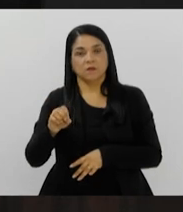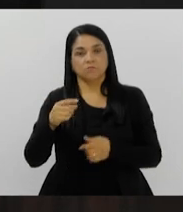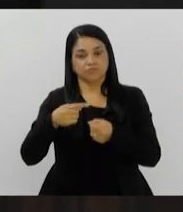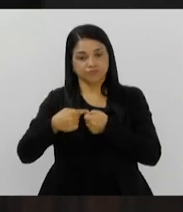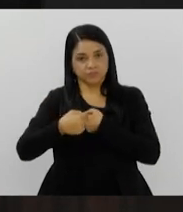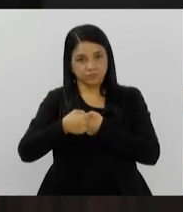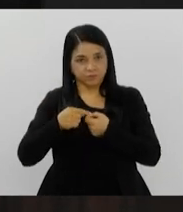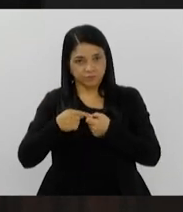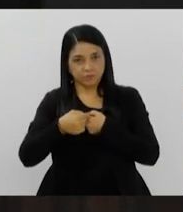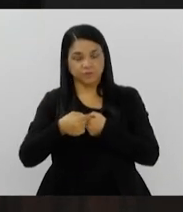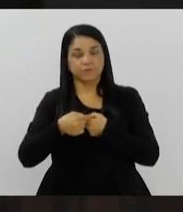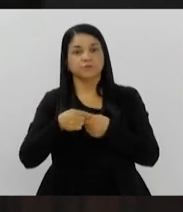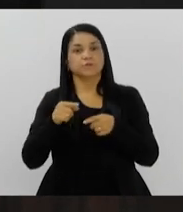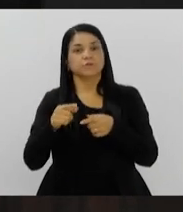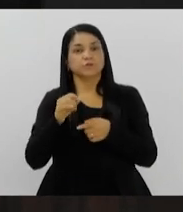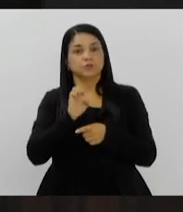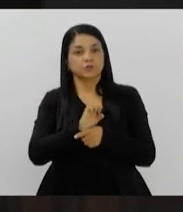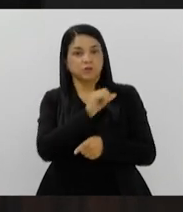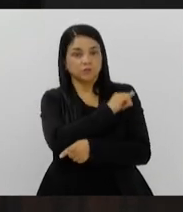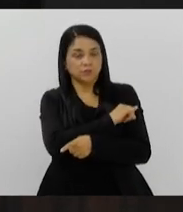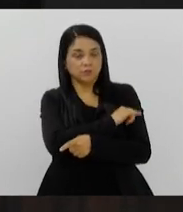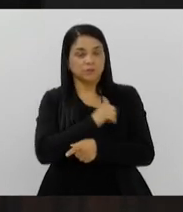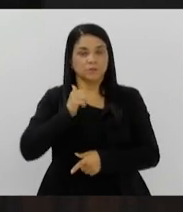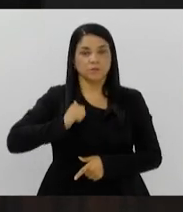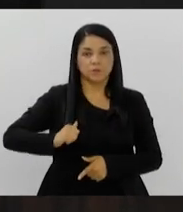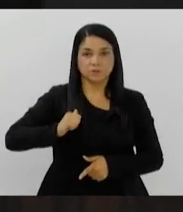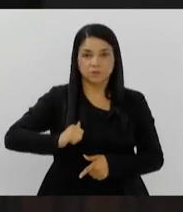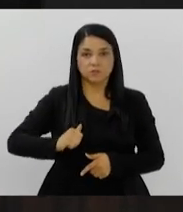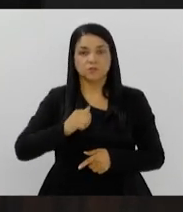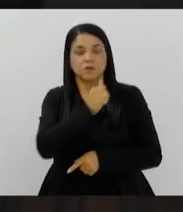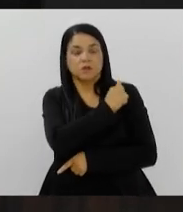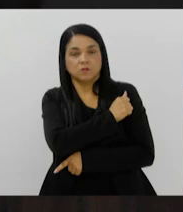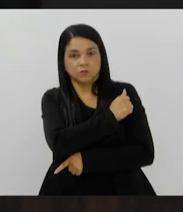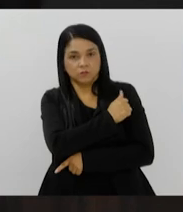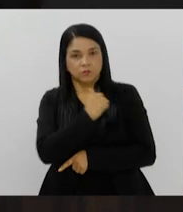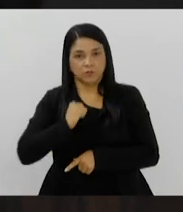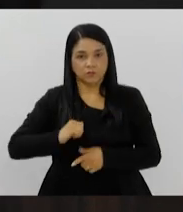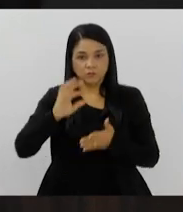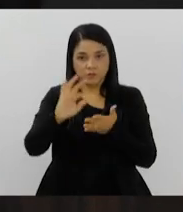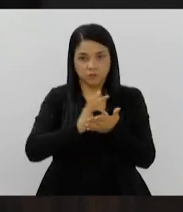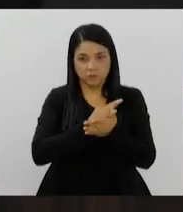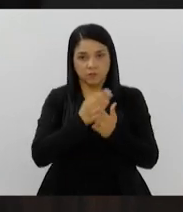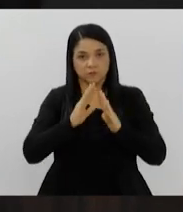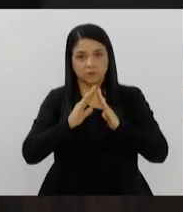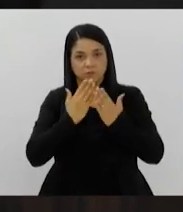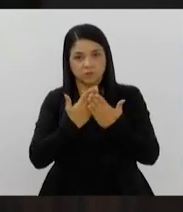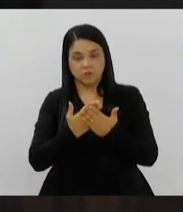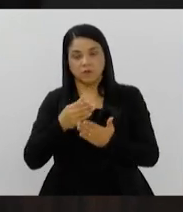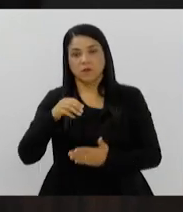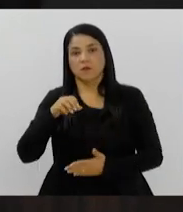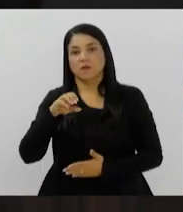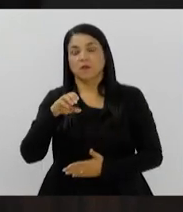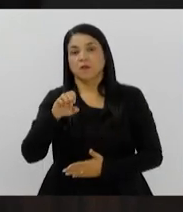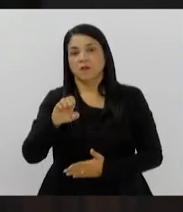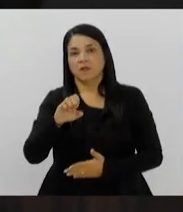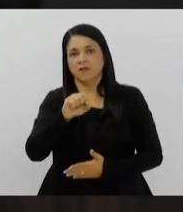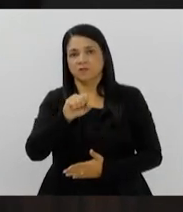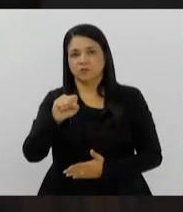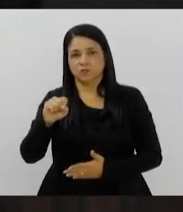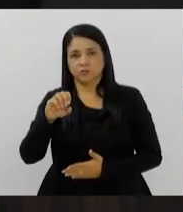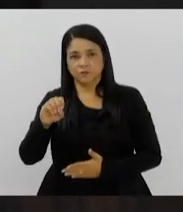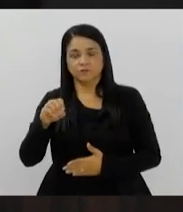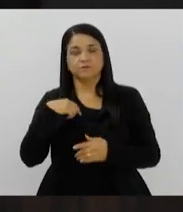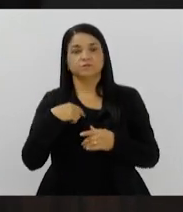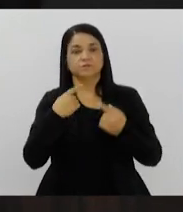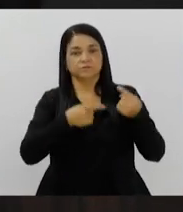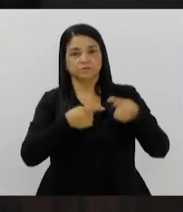do Estado do Rio de Janeiro para alunos bolsistas matriculados em escolas do Sistema ESSO. Em discussão, não havendo quem